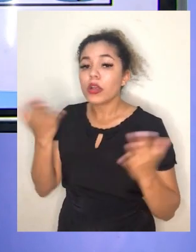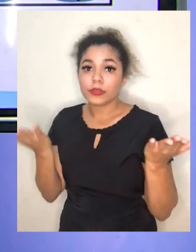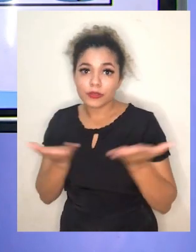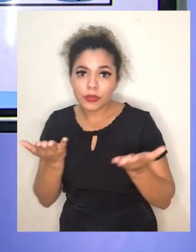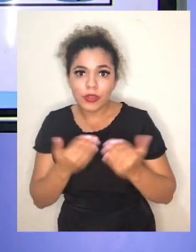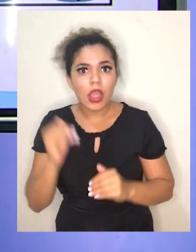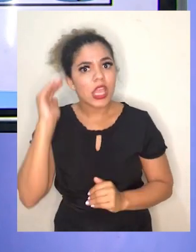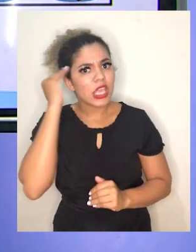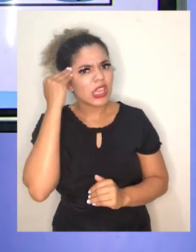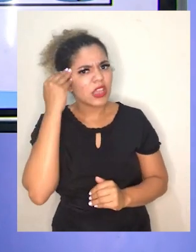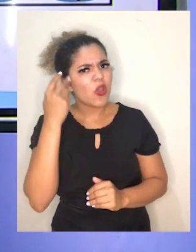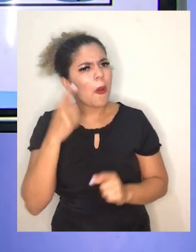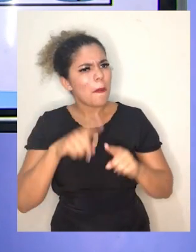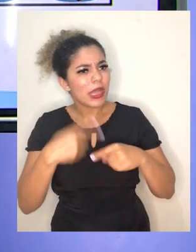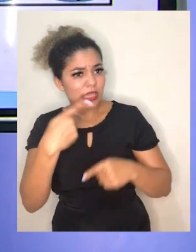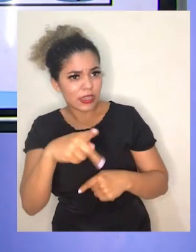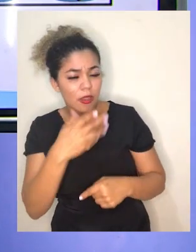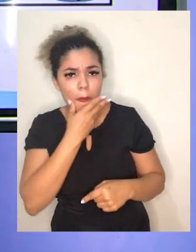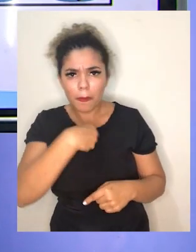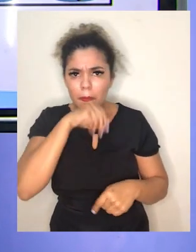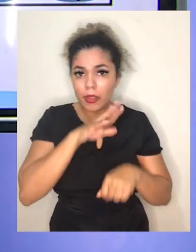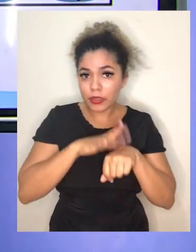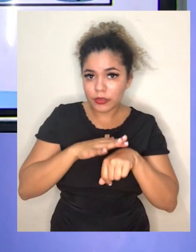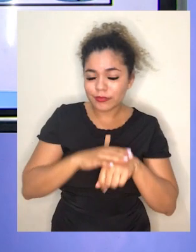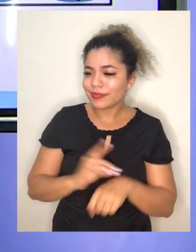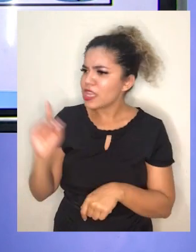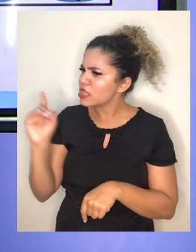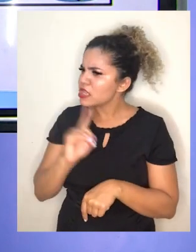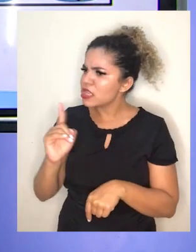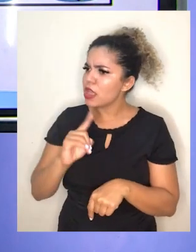Hoje. Entendi. E ele estava